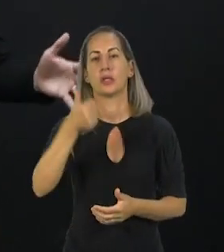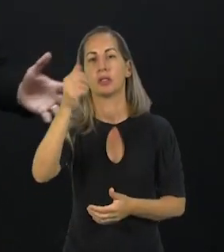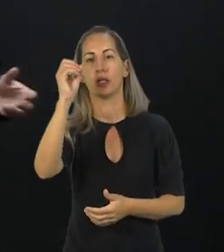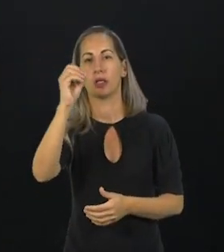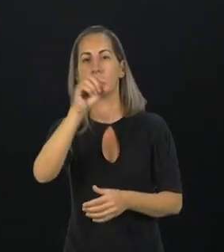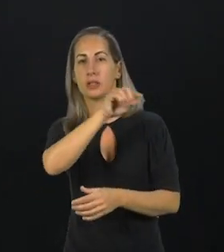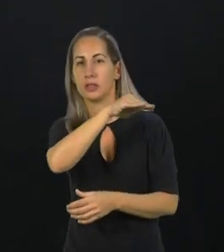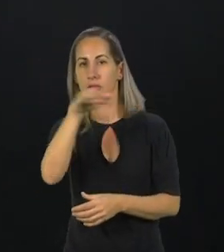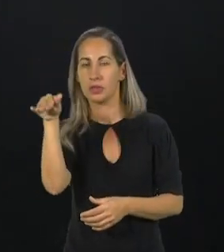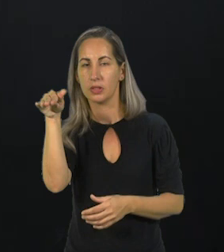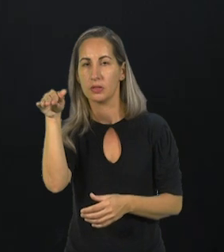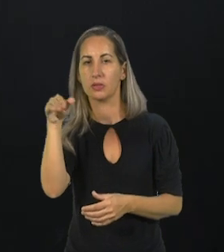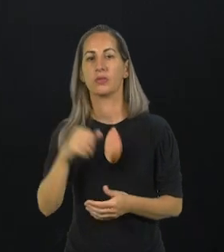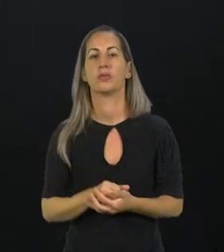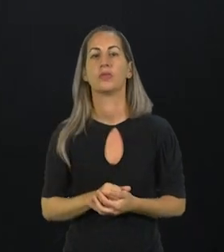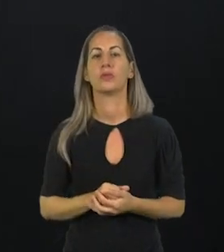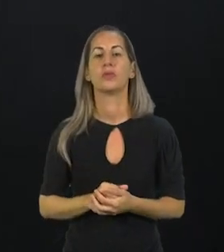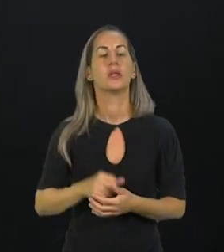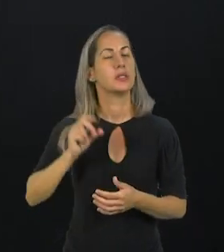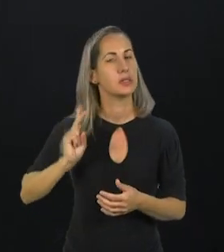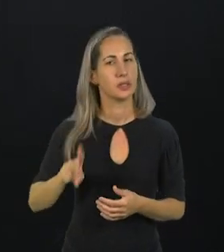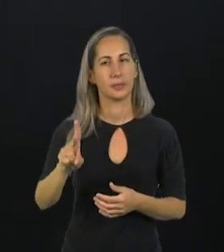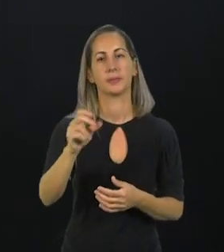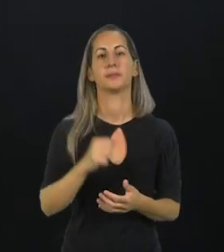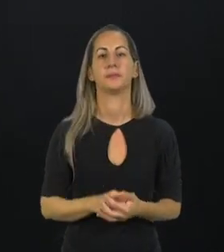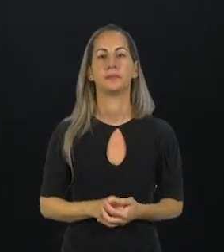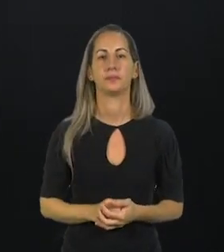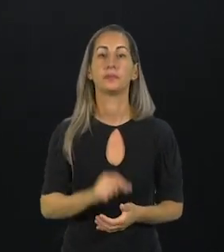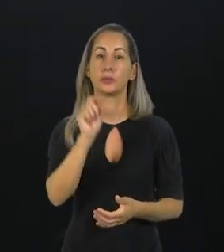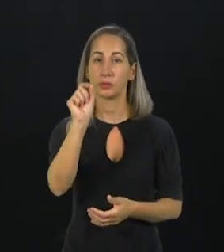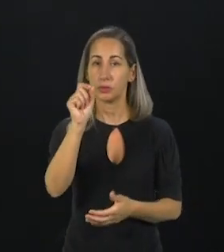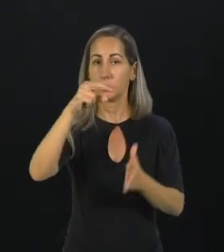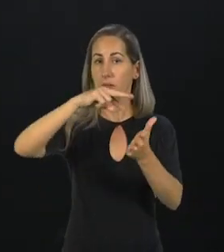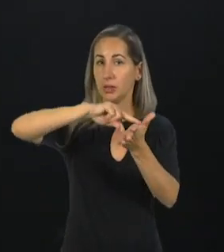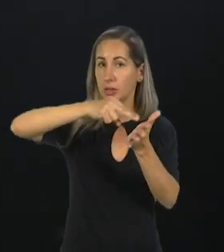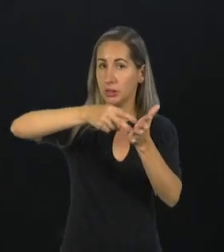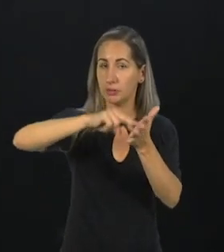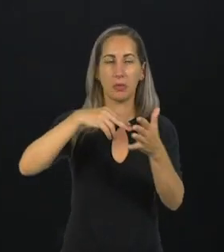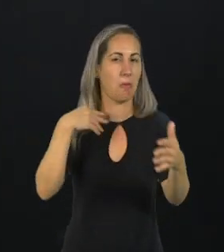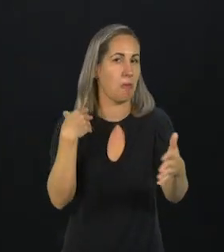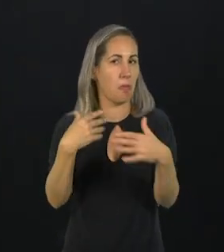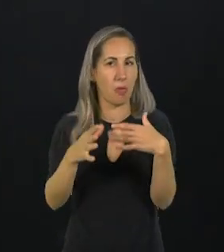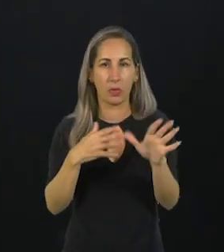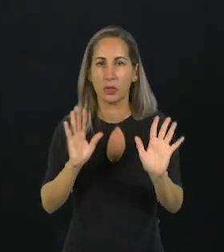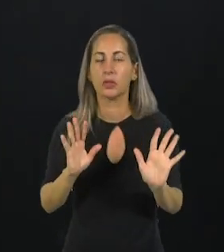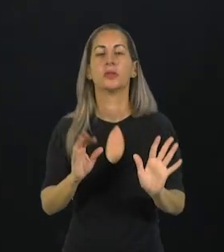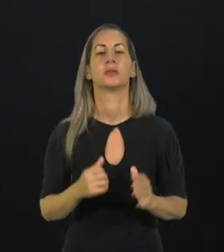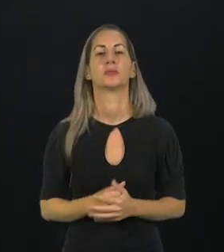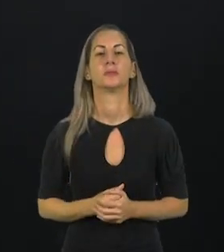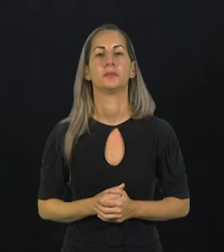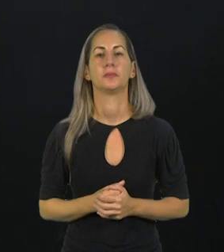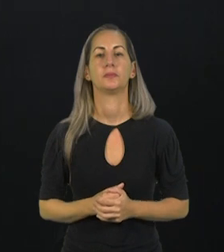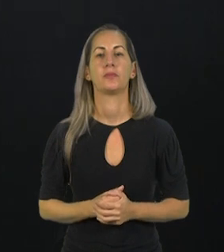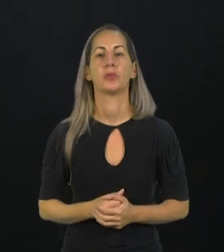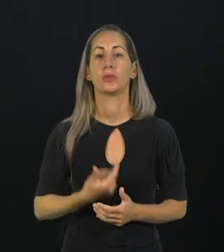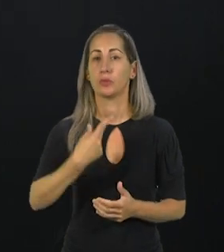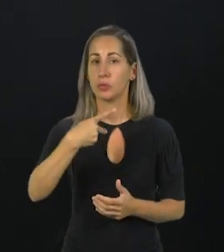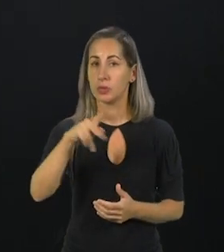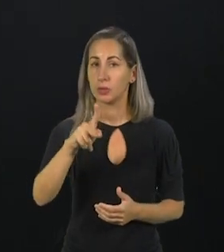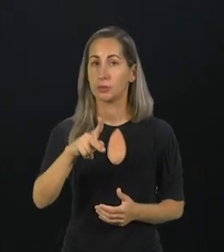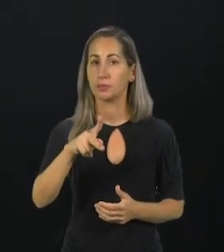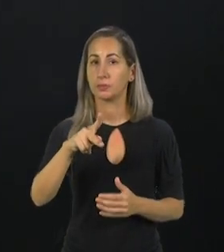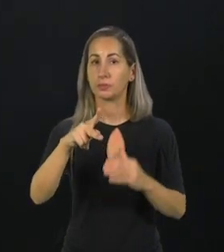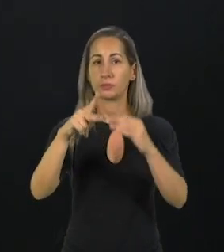uma fração se dá sempre dessa maneira. Isso quer dizer que, em qualquer dos casos, o teu